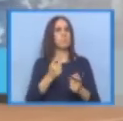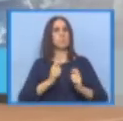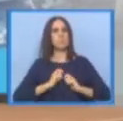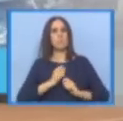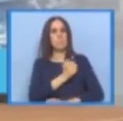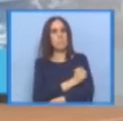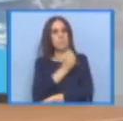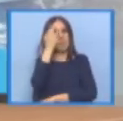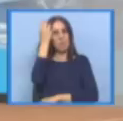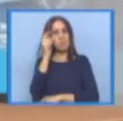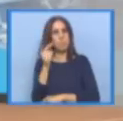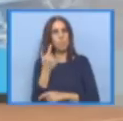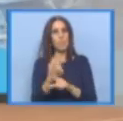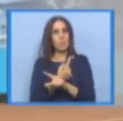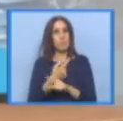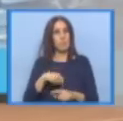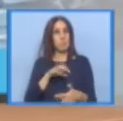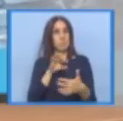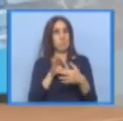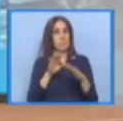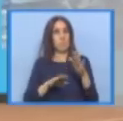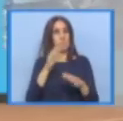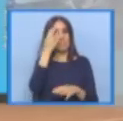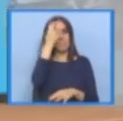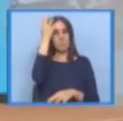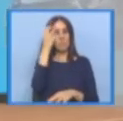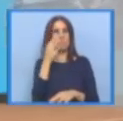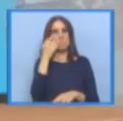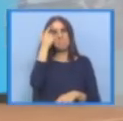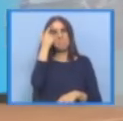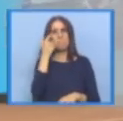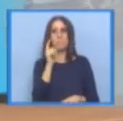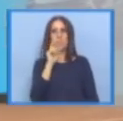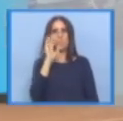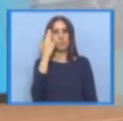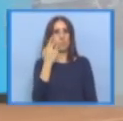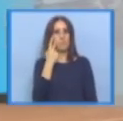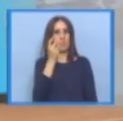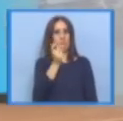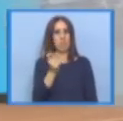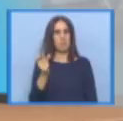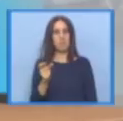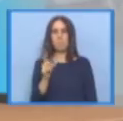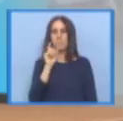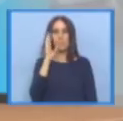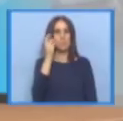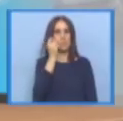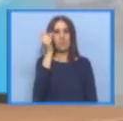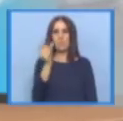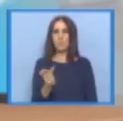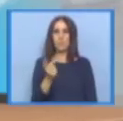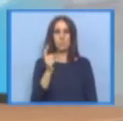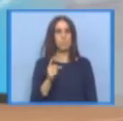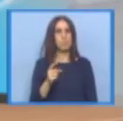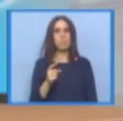palácios, com todas estas coisas que nós às vezes associamos aos imperadores e que achamos que é o mais importante para a vida deles. Mas isso não era o mais importante para ele. E por